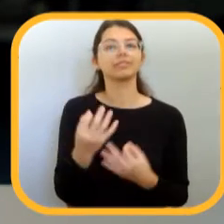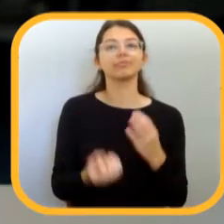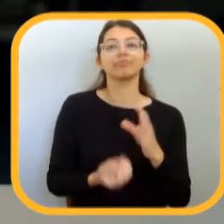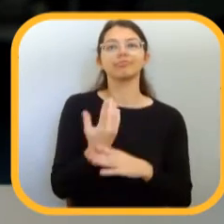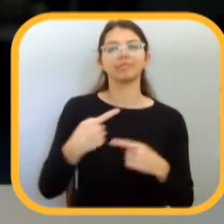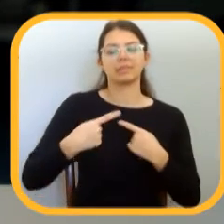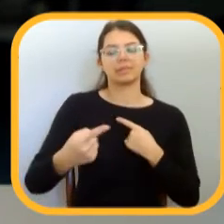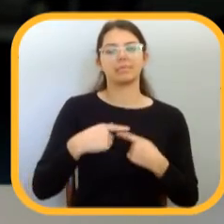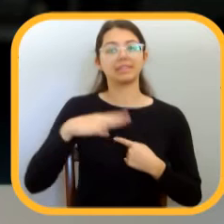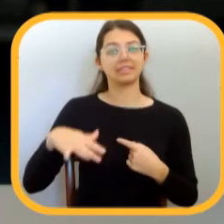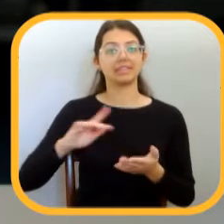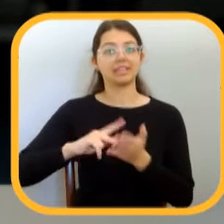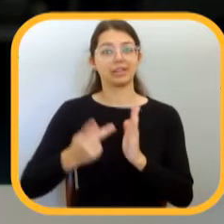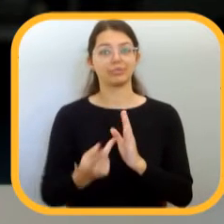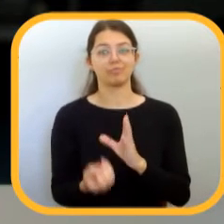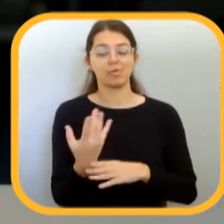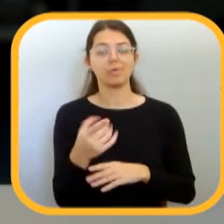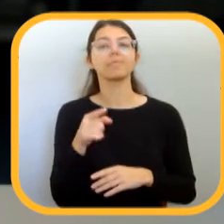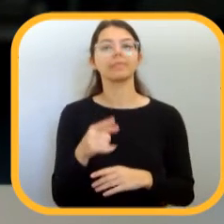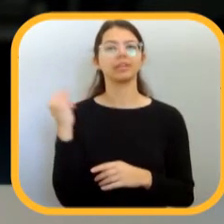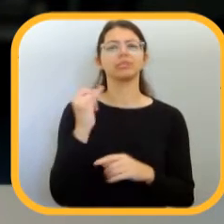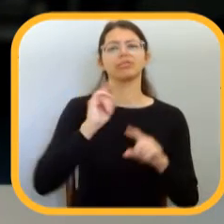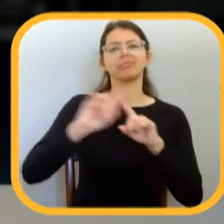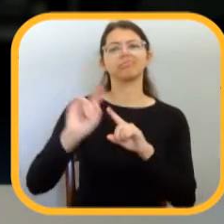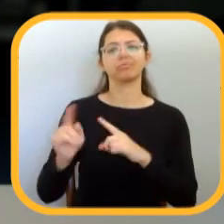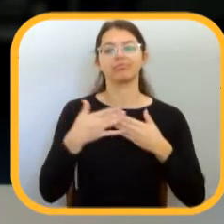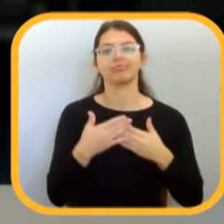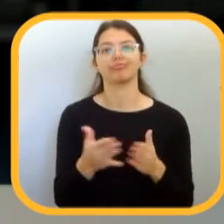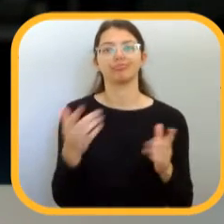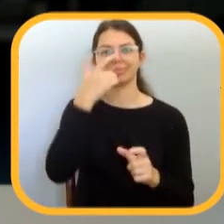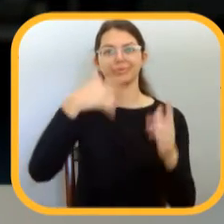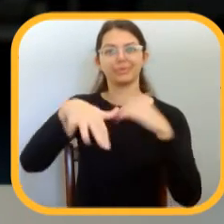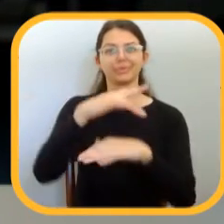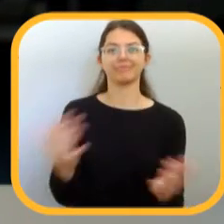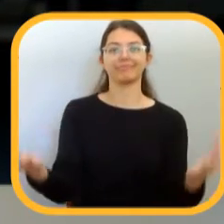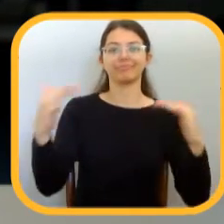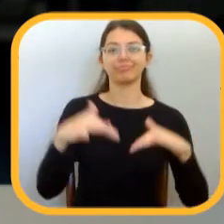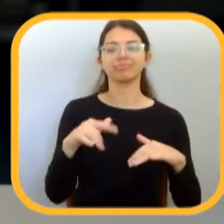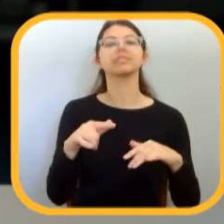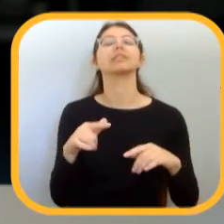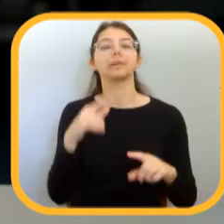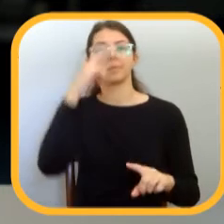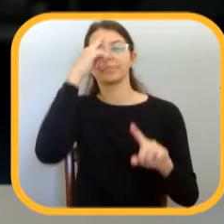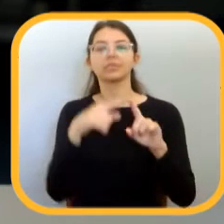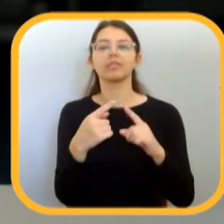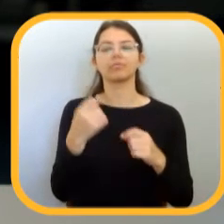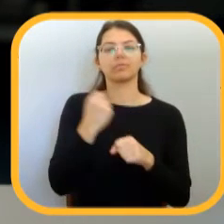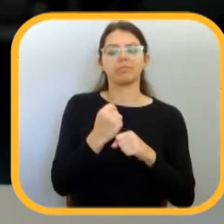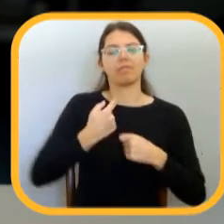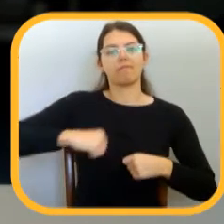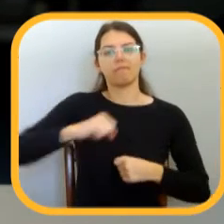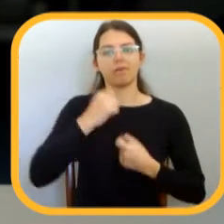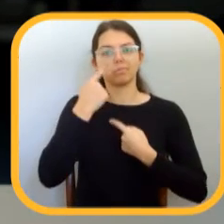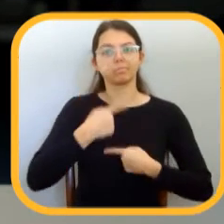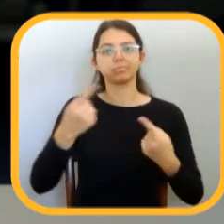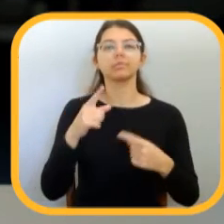inspirou a criação da Semana da Ciência e Tecnologia, na qual instituições abrem as portas à população, saem à rua para mostrar e debater o trabalho